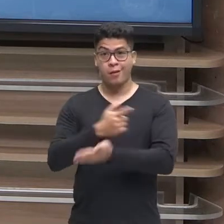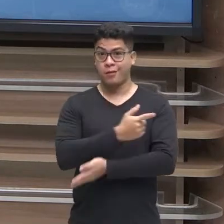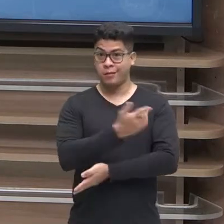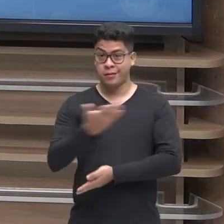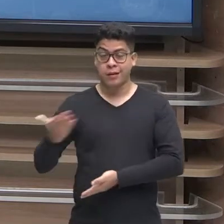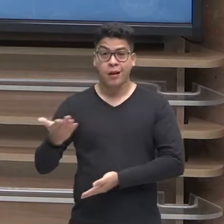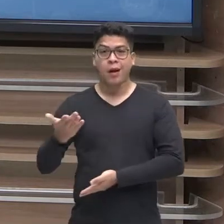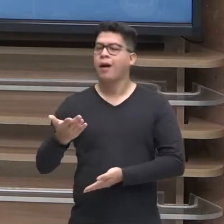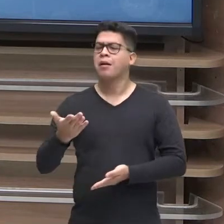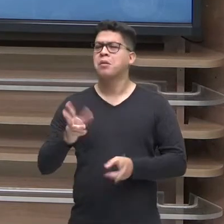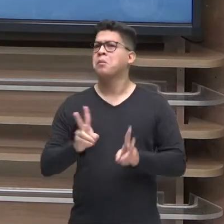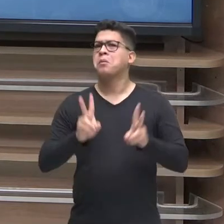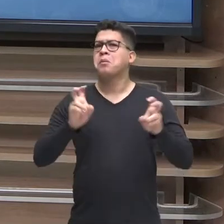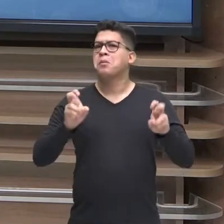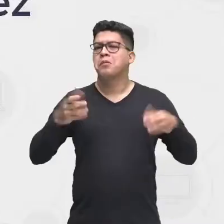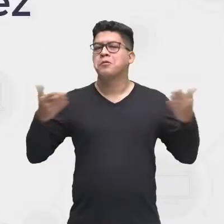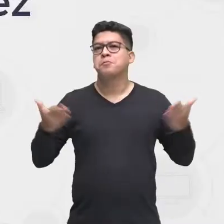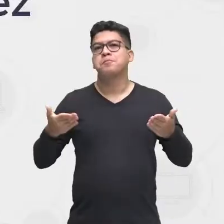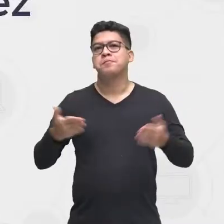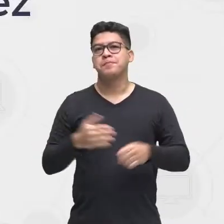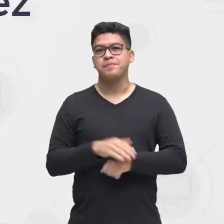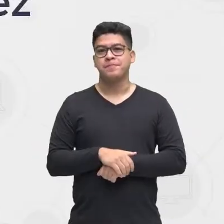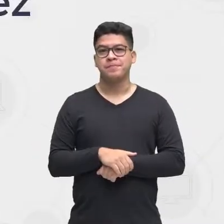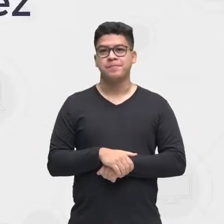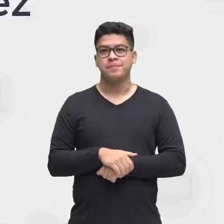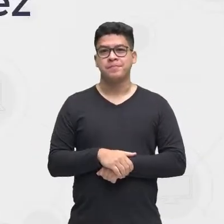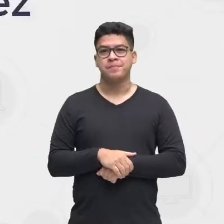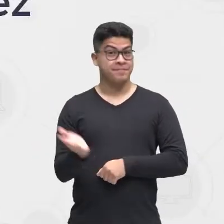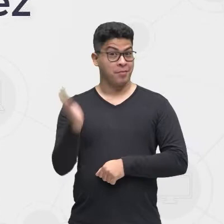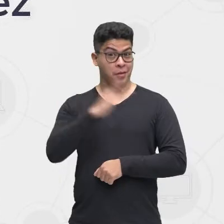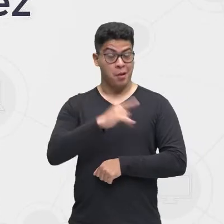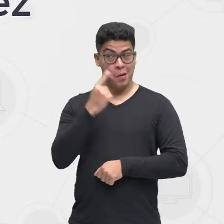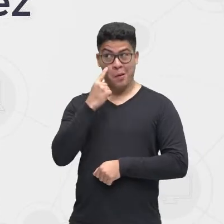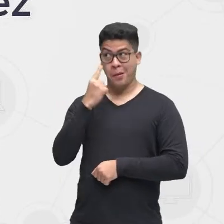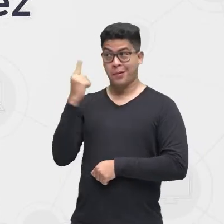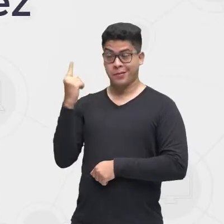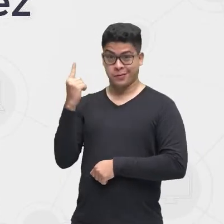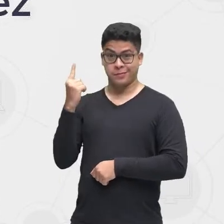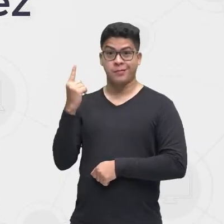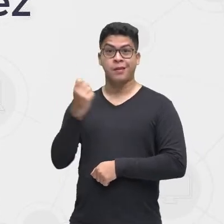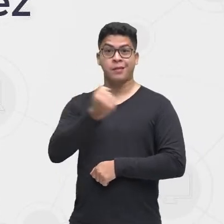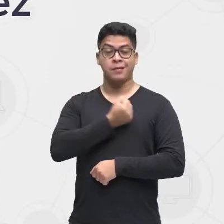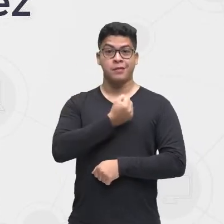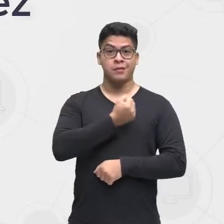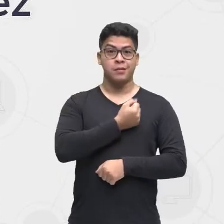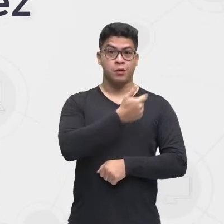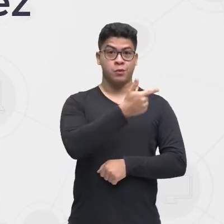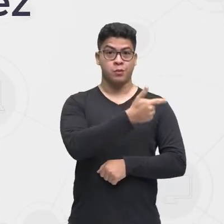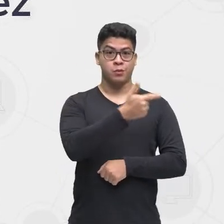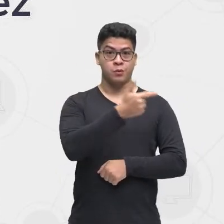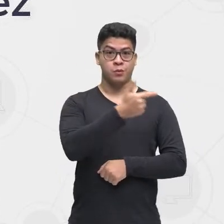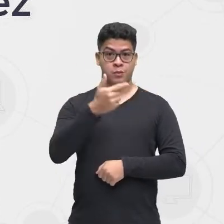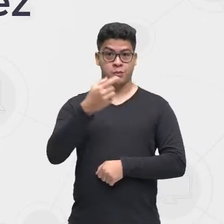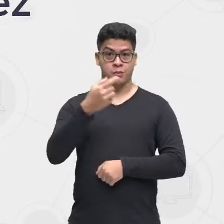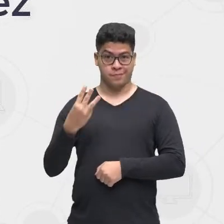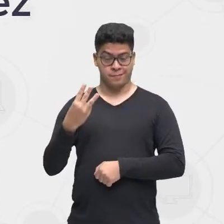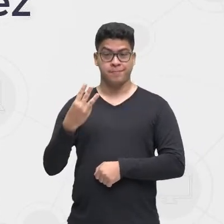verificar qual será o nosso conteúdo de hoje vem comigo então hoje é a nossa aula